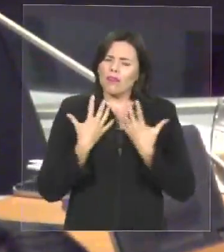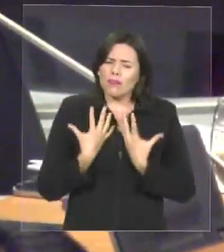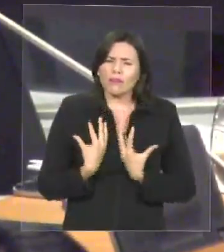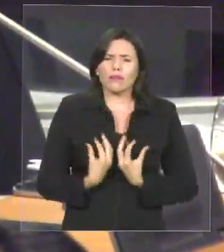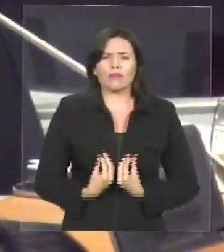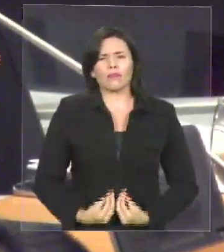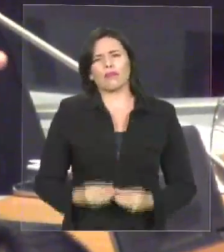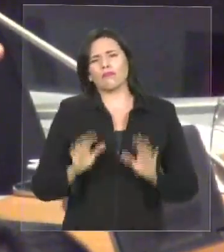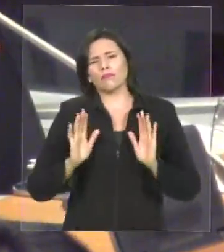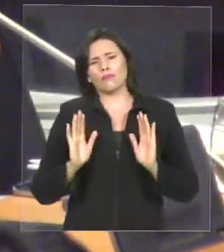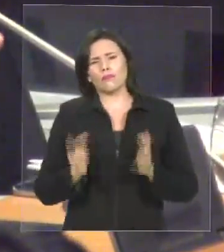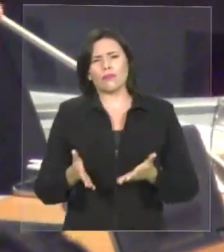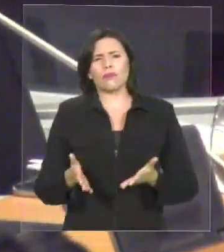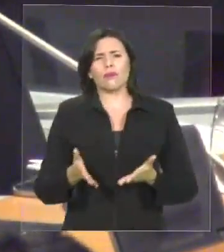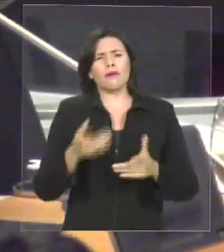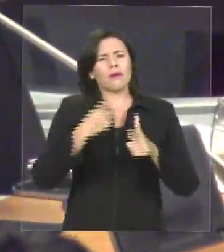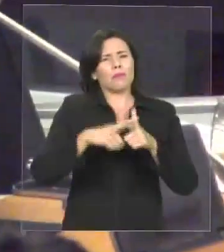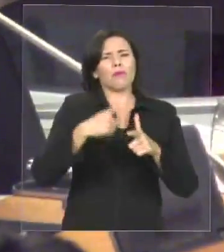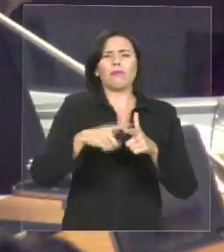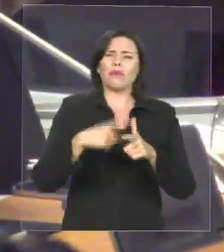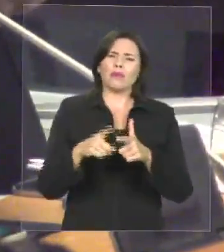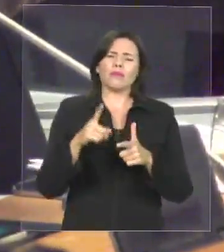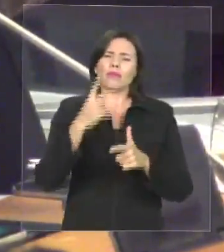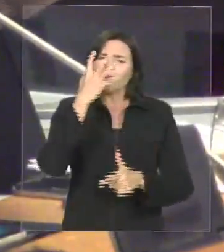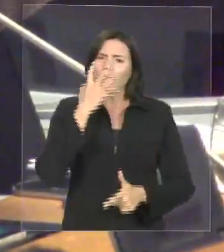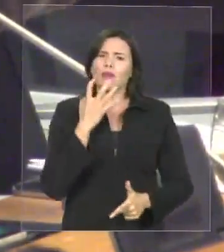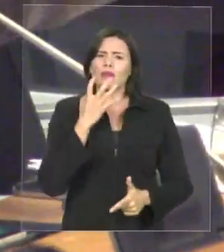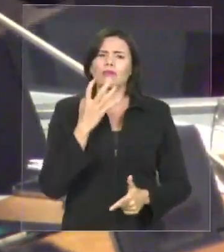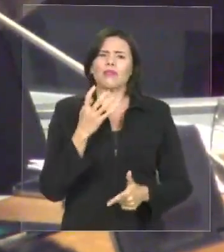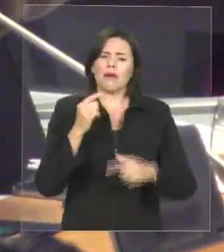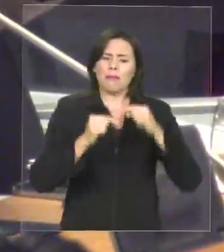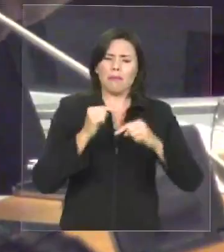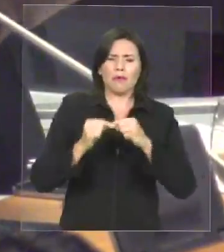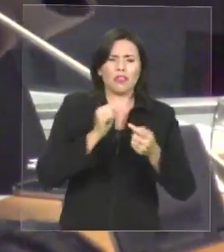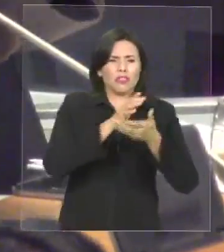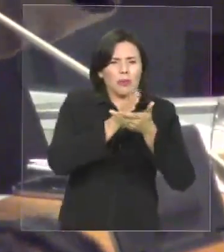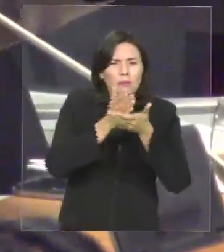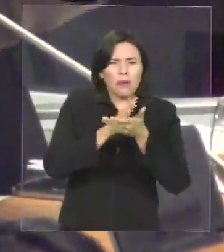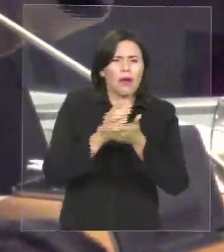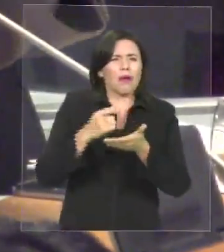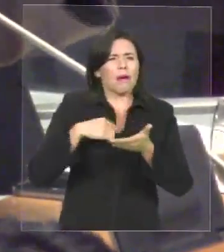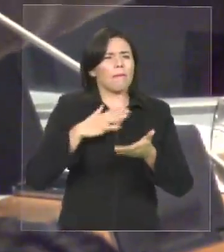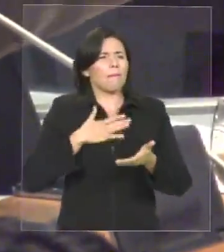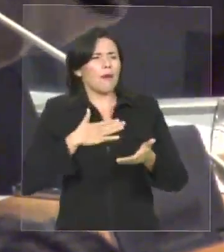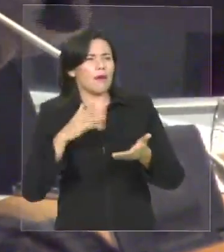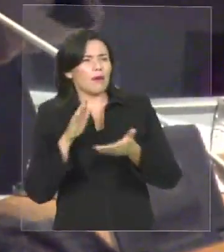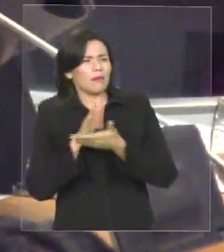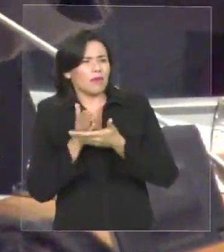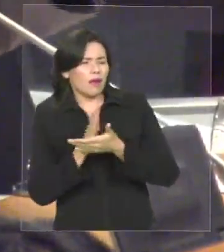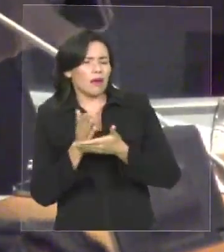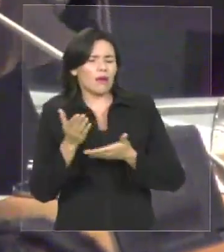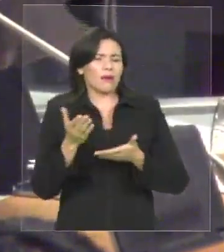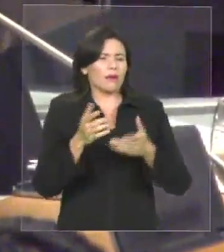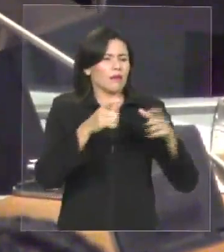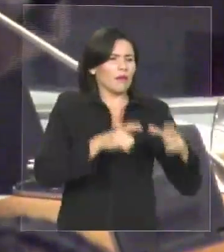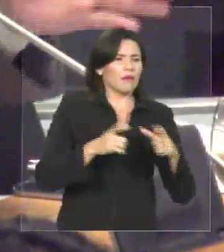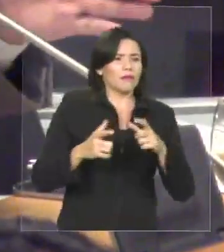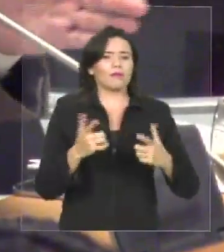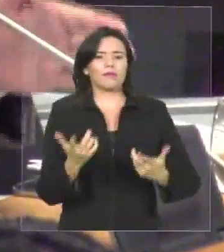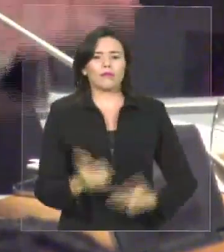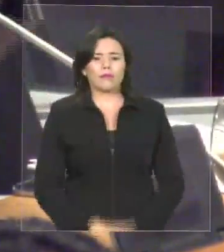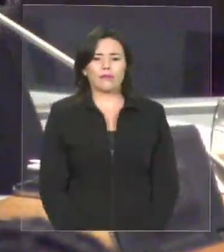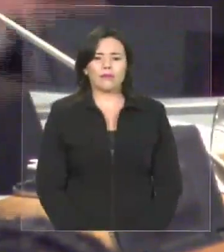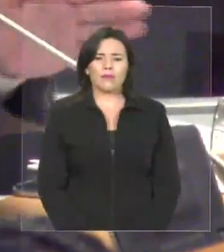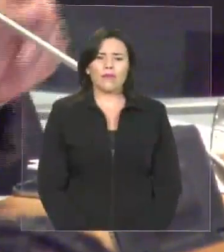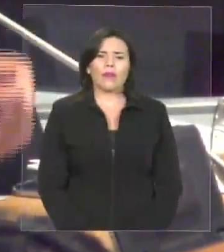é oriunda da querela política, né, e de divergência administrativa entre os municípios. Quem é que faz a gestão entre os